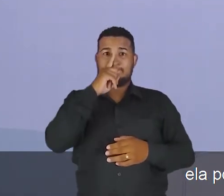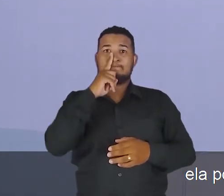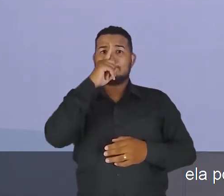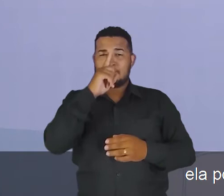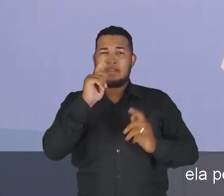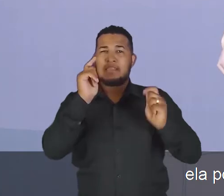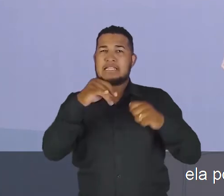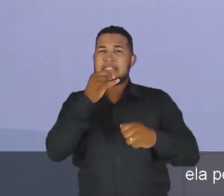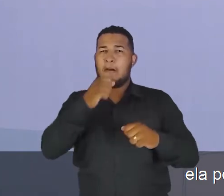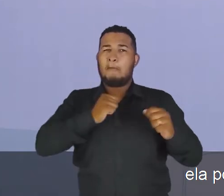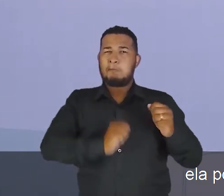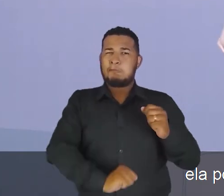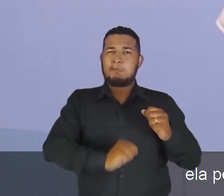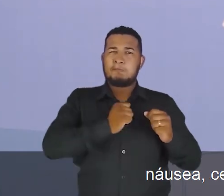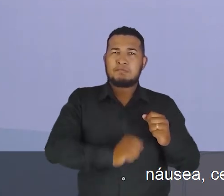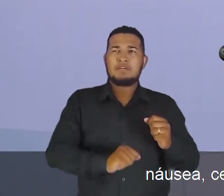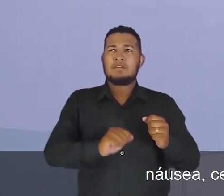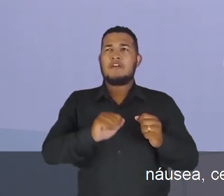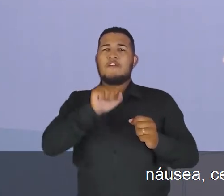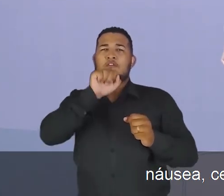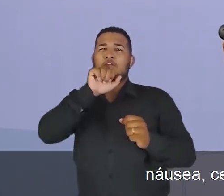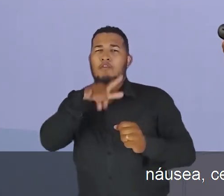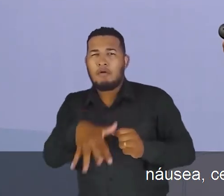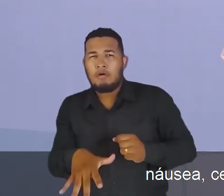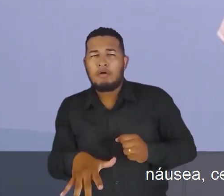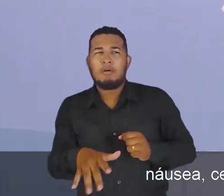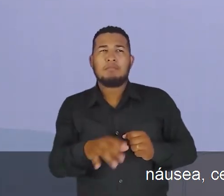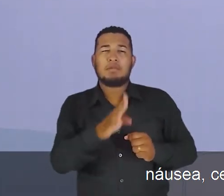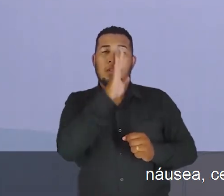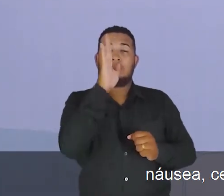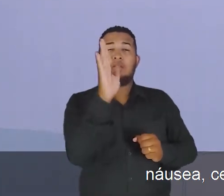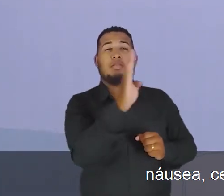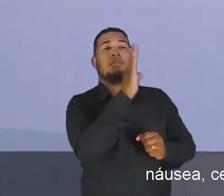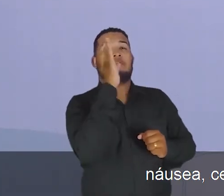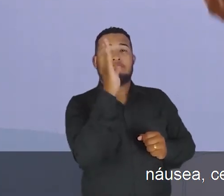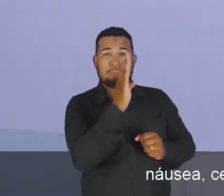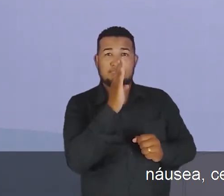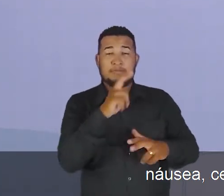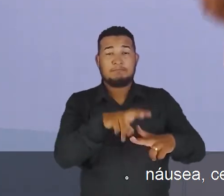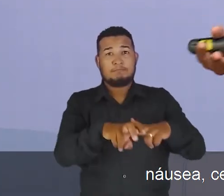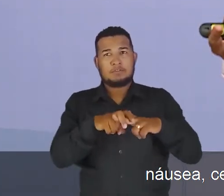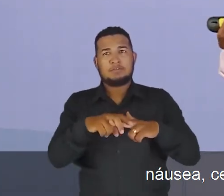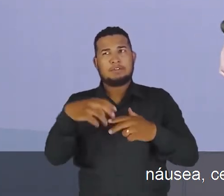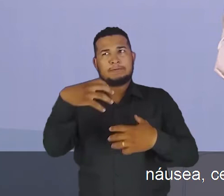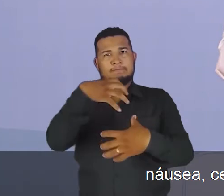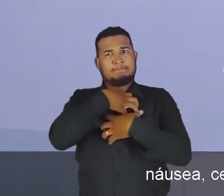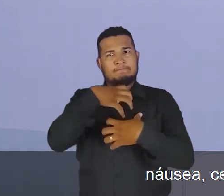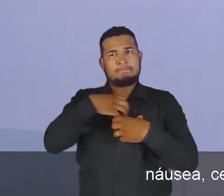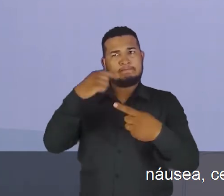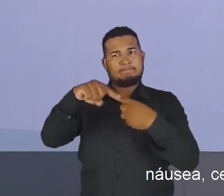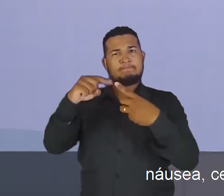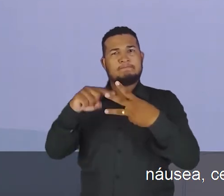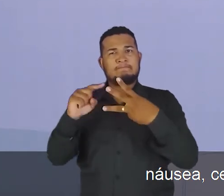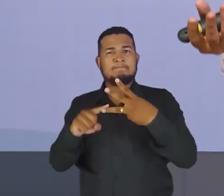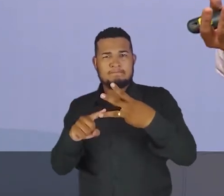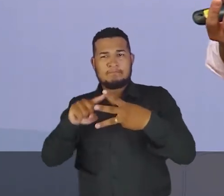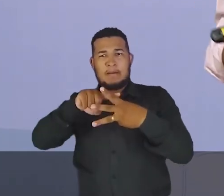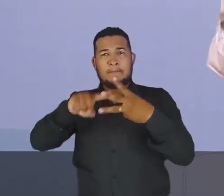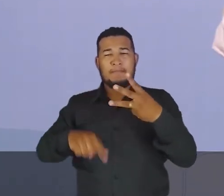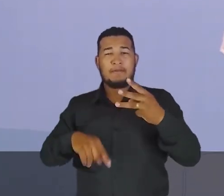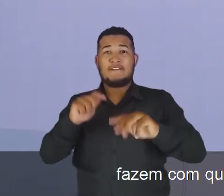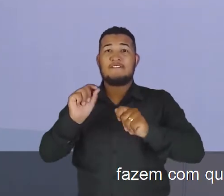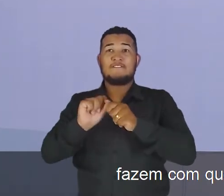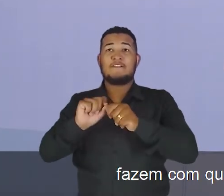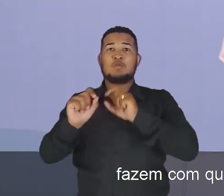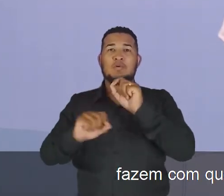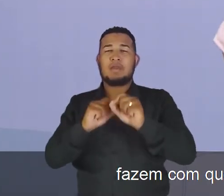a diarreia, vômito, náusea, certo? E esses sintomas, principalmente a diarreia e o vômito, fazem